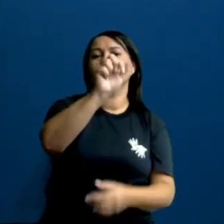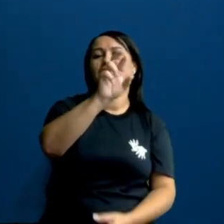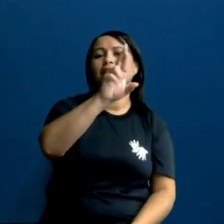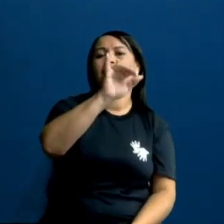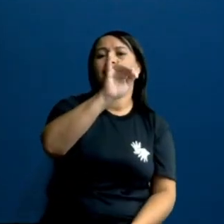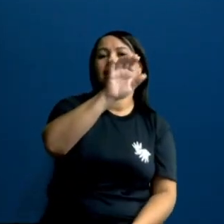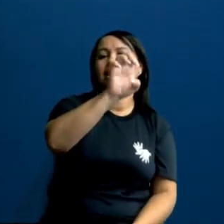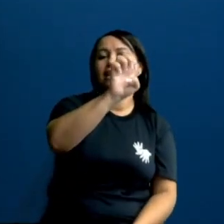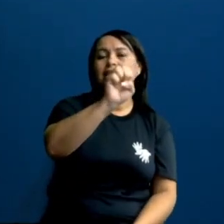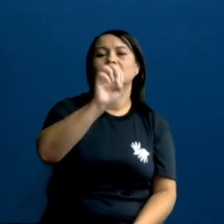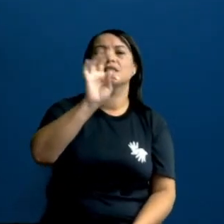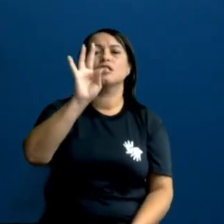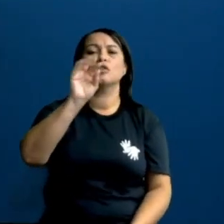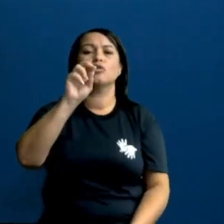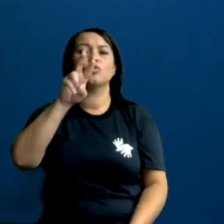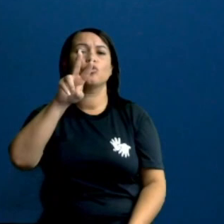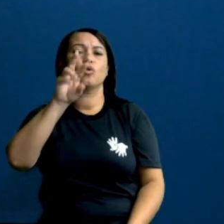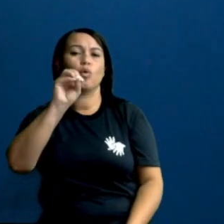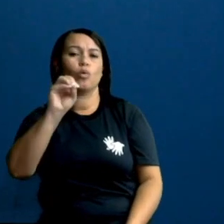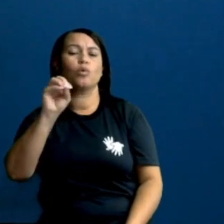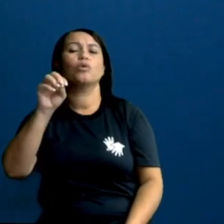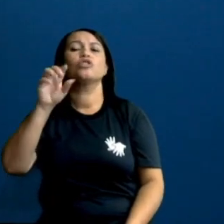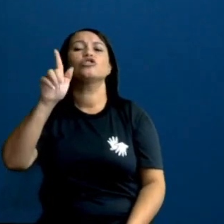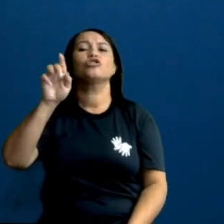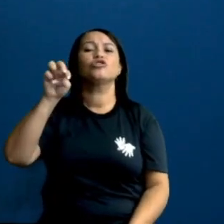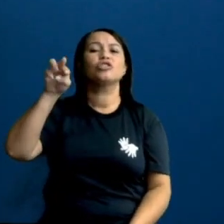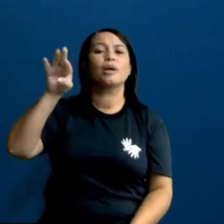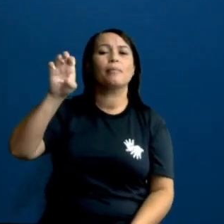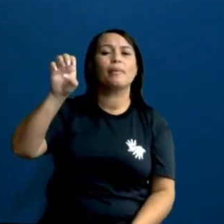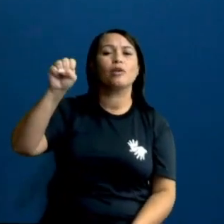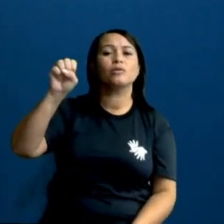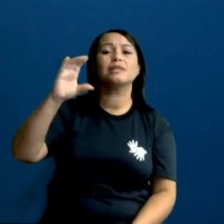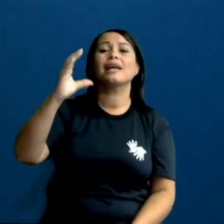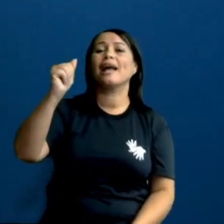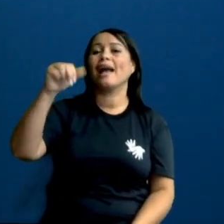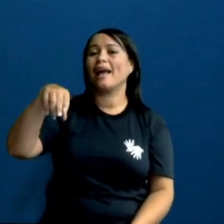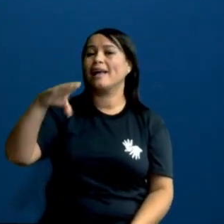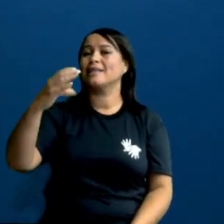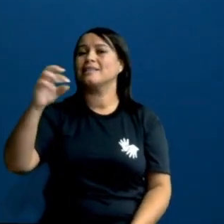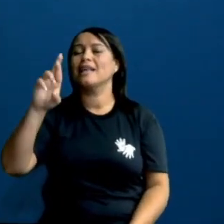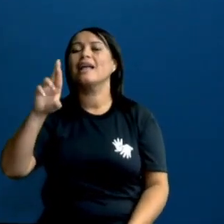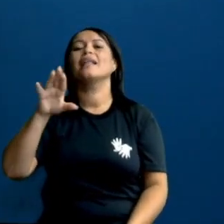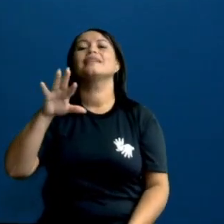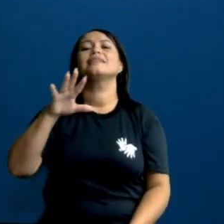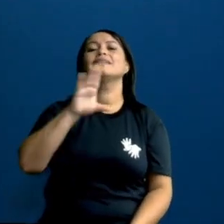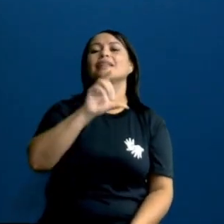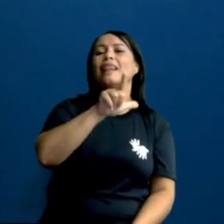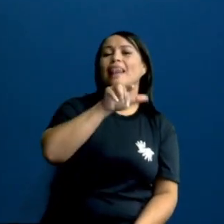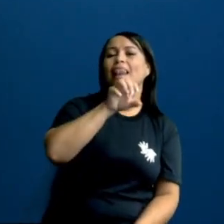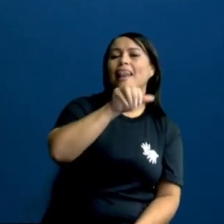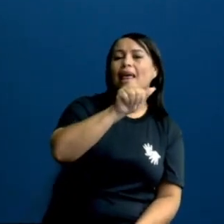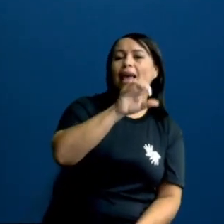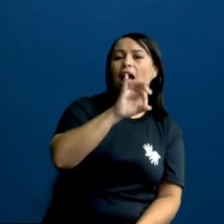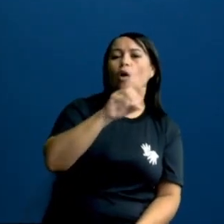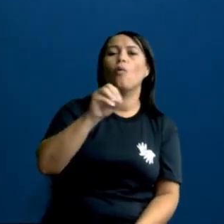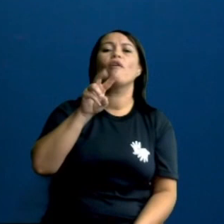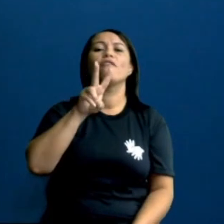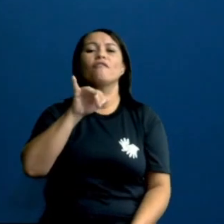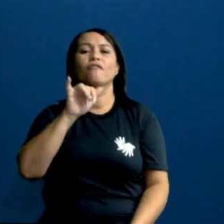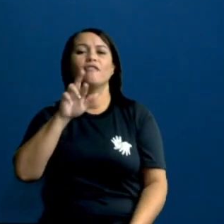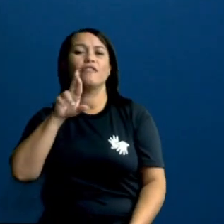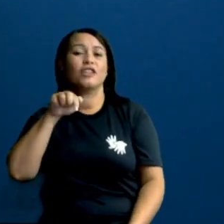de Touro, de Gêmeos, de Câncer, de Leão,